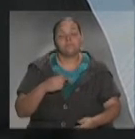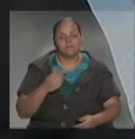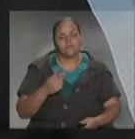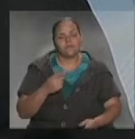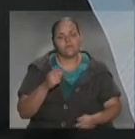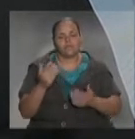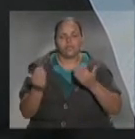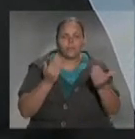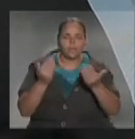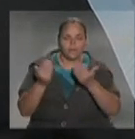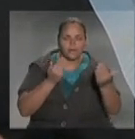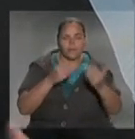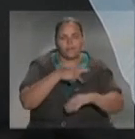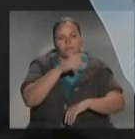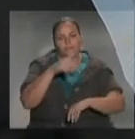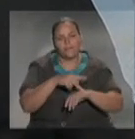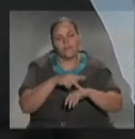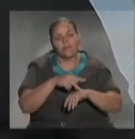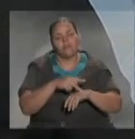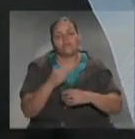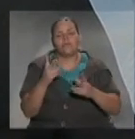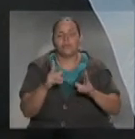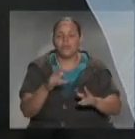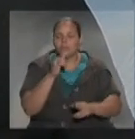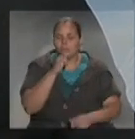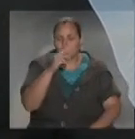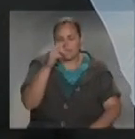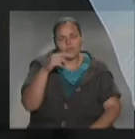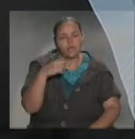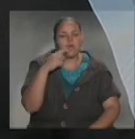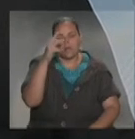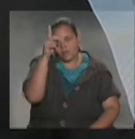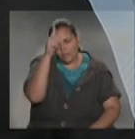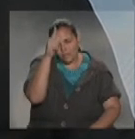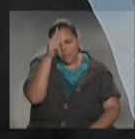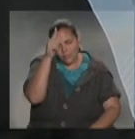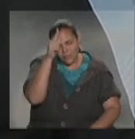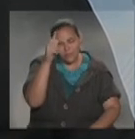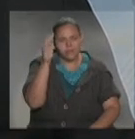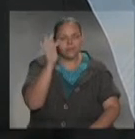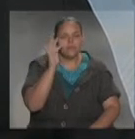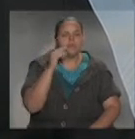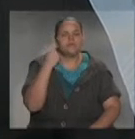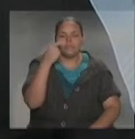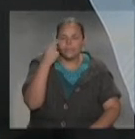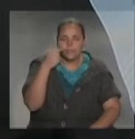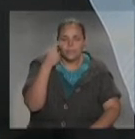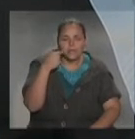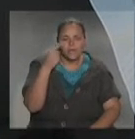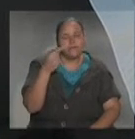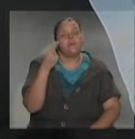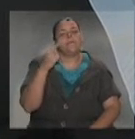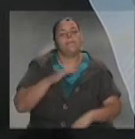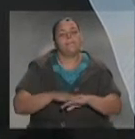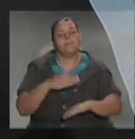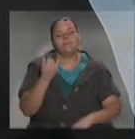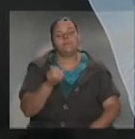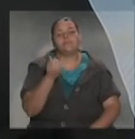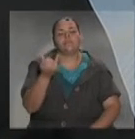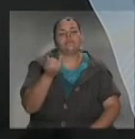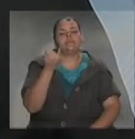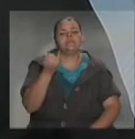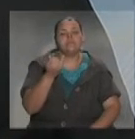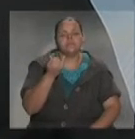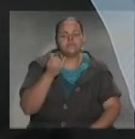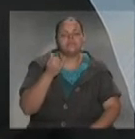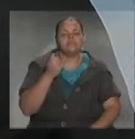mais relevantes. Se a gente for comparar com países também como a Alemanha ou Espanha, né, o mais